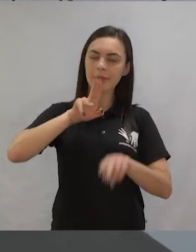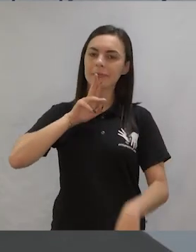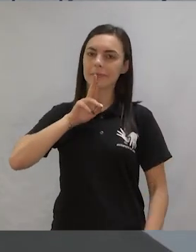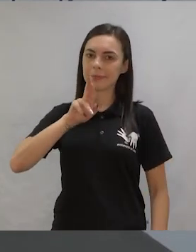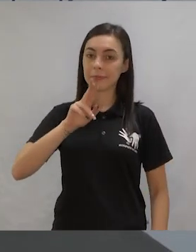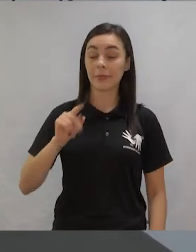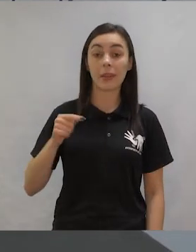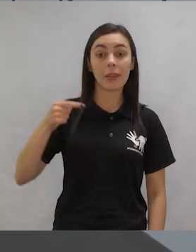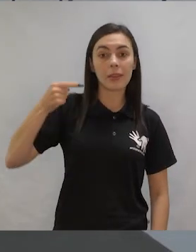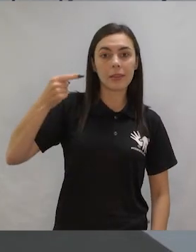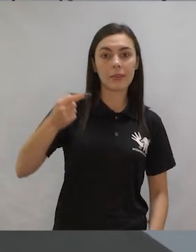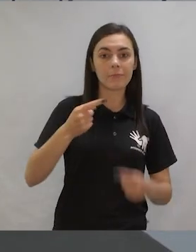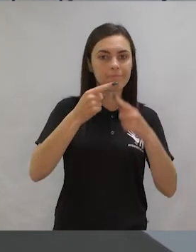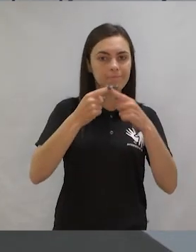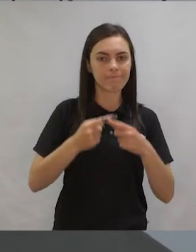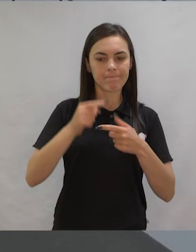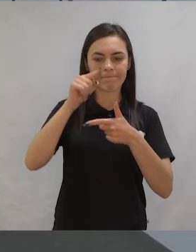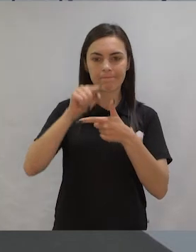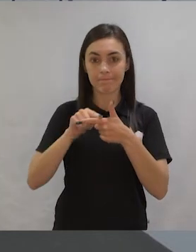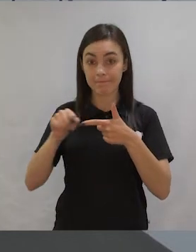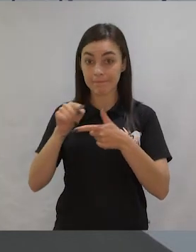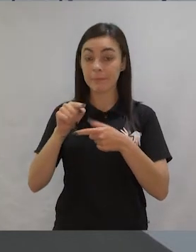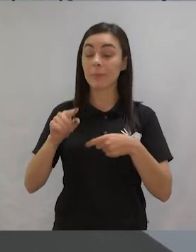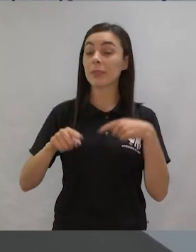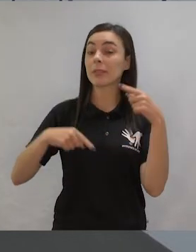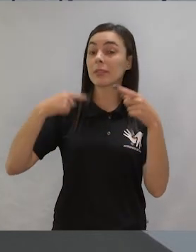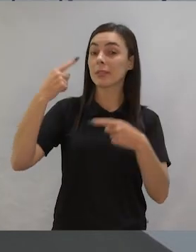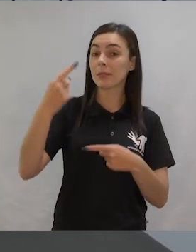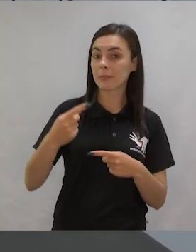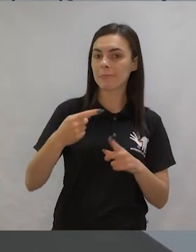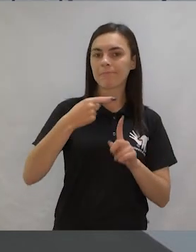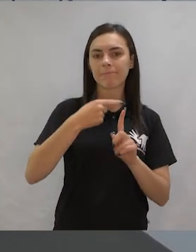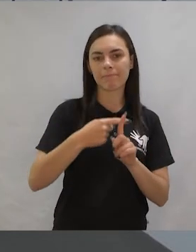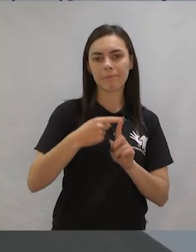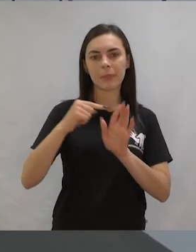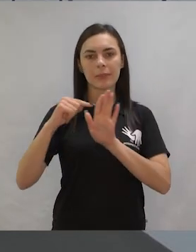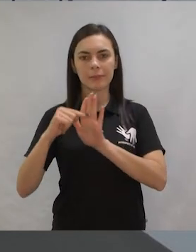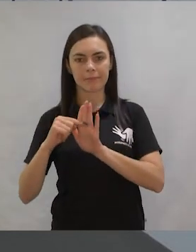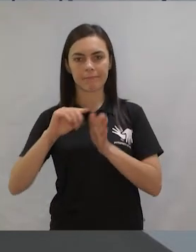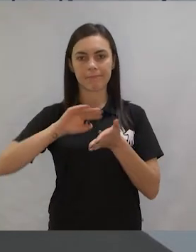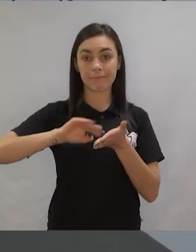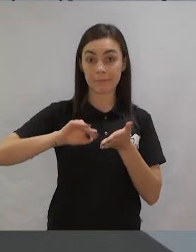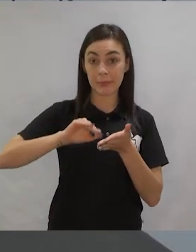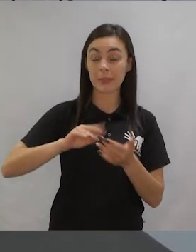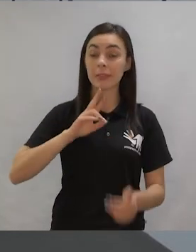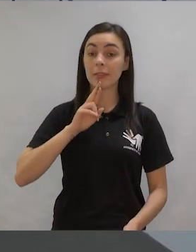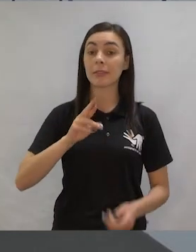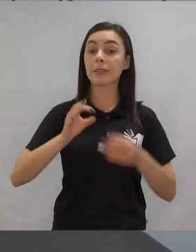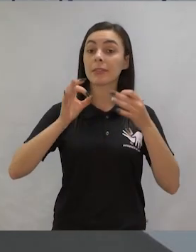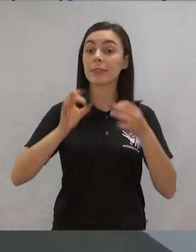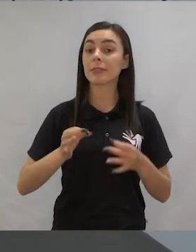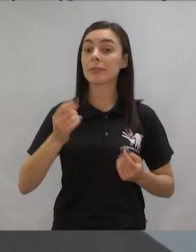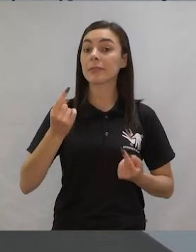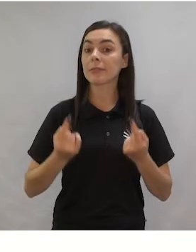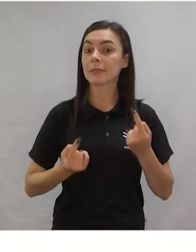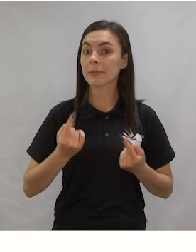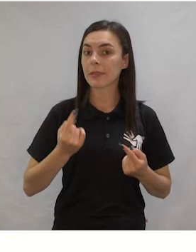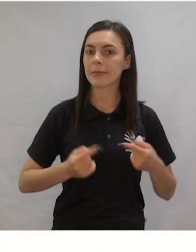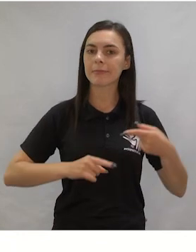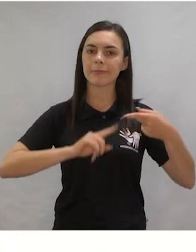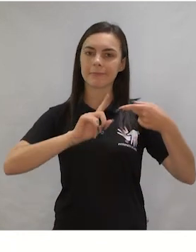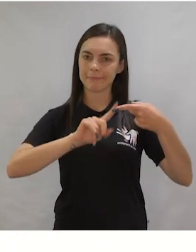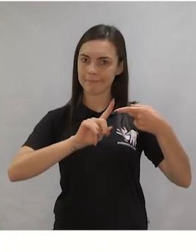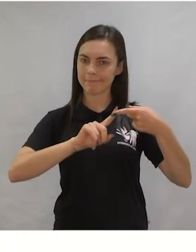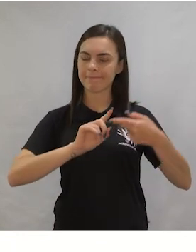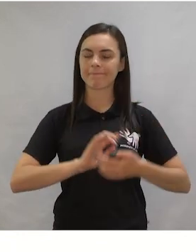vamos para multiplicações e divisões. E, por fim, nas adições e subtrações. Então, a resposta correta é